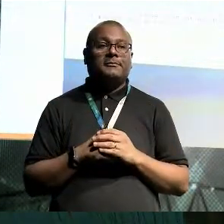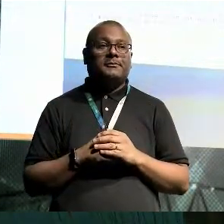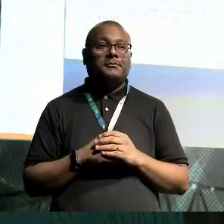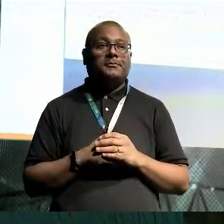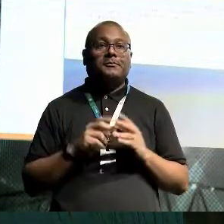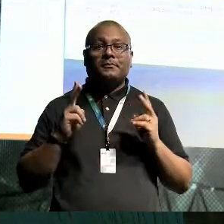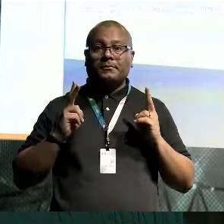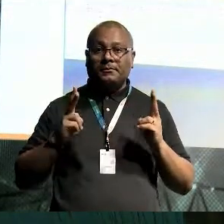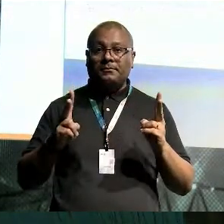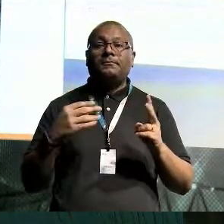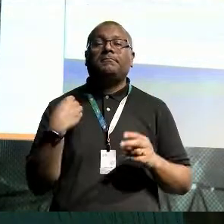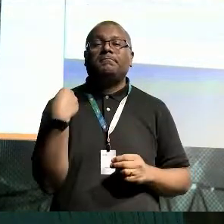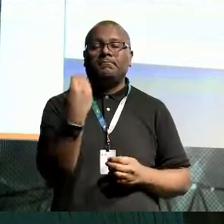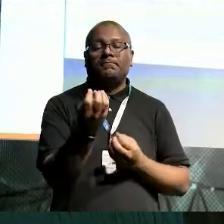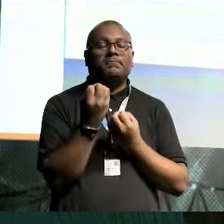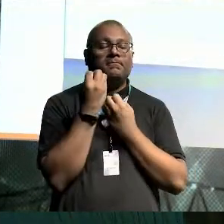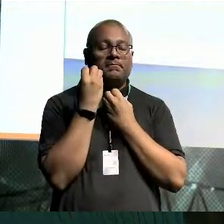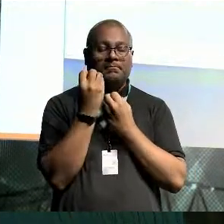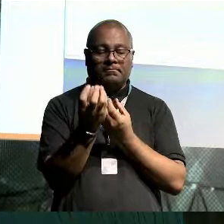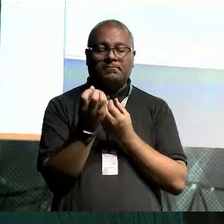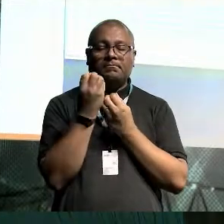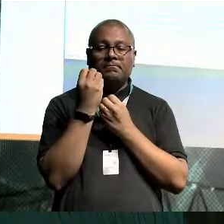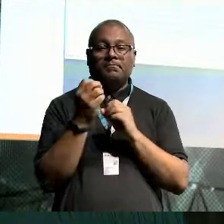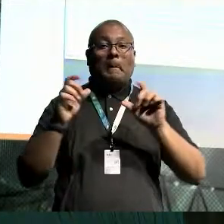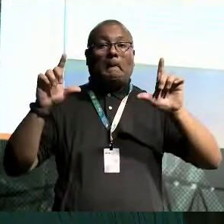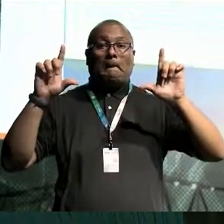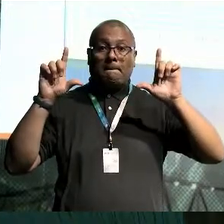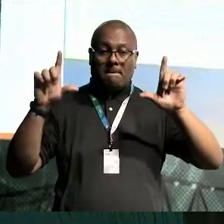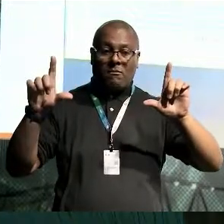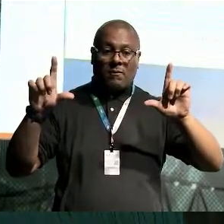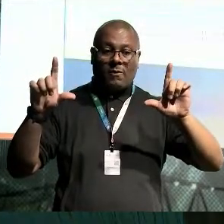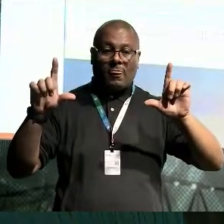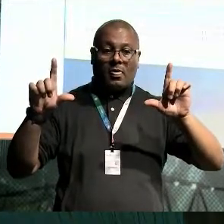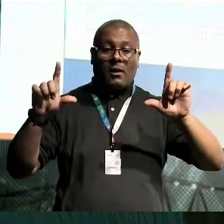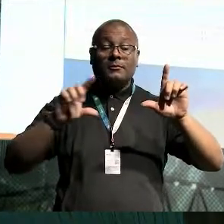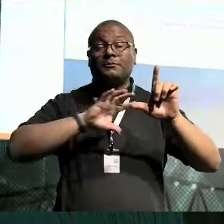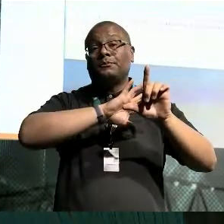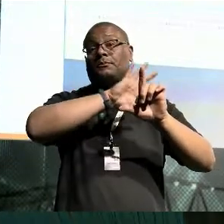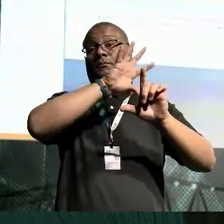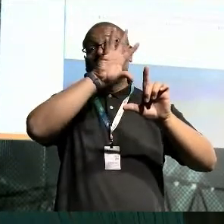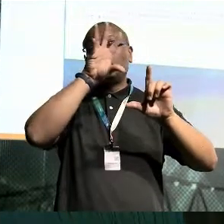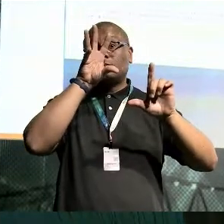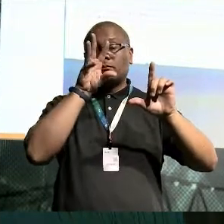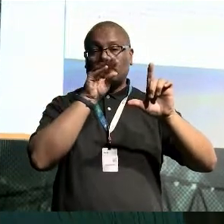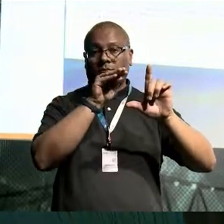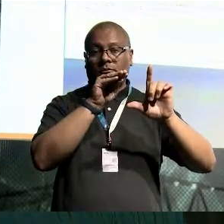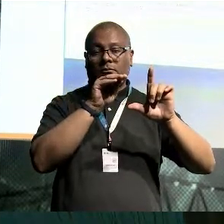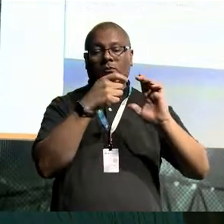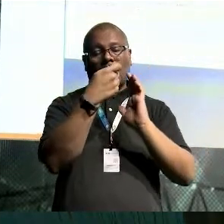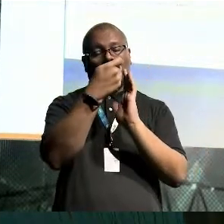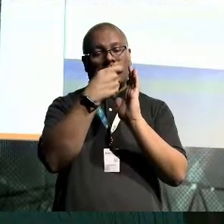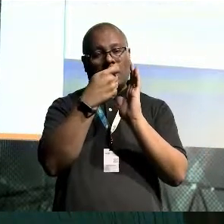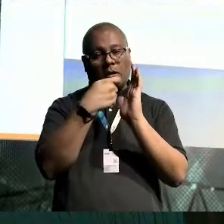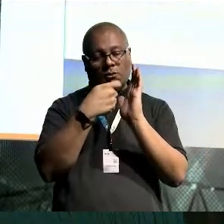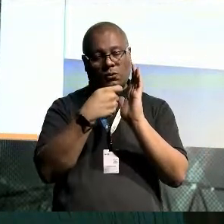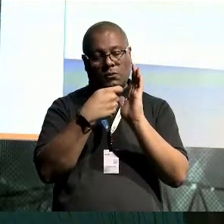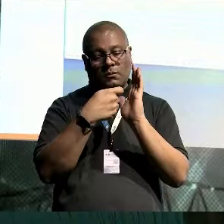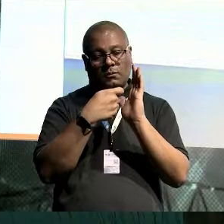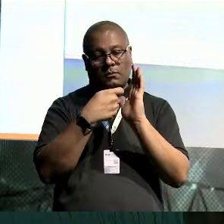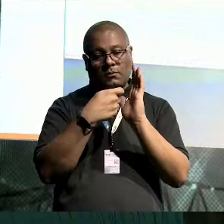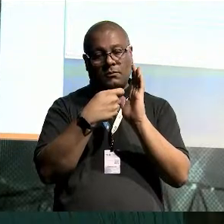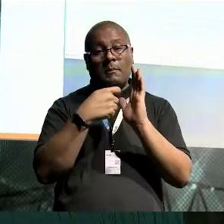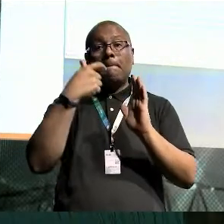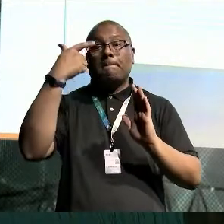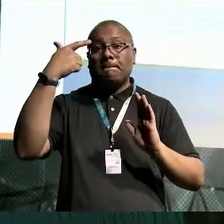ele sempre vai te dar essa informação. Essa tela com todos esse texto que ele vai te dar